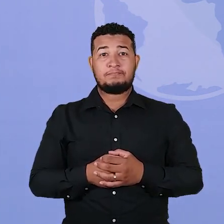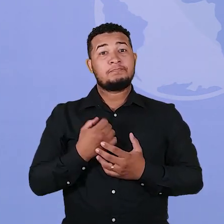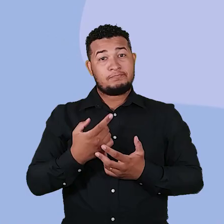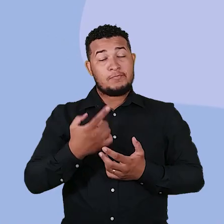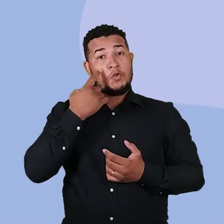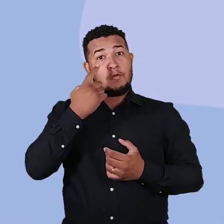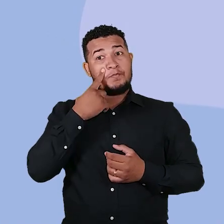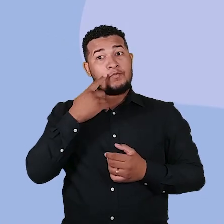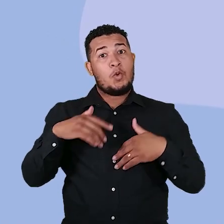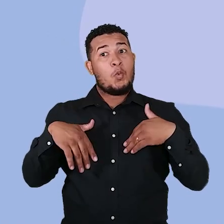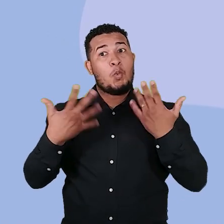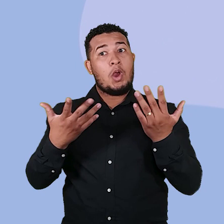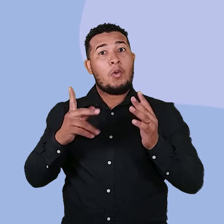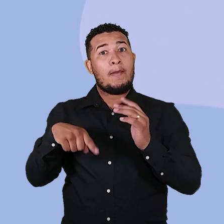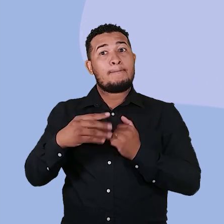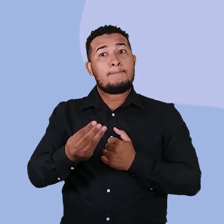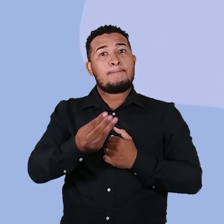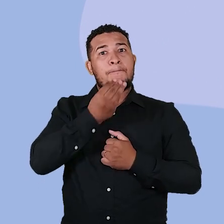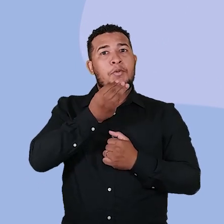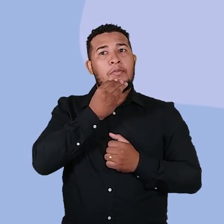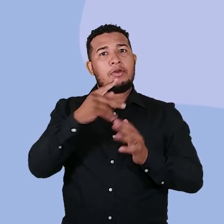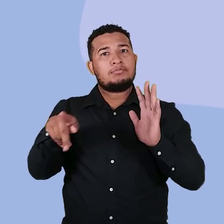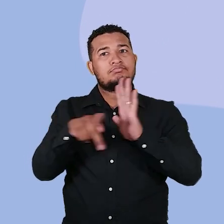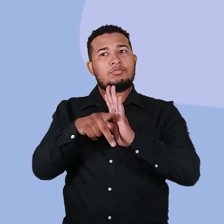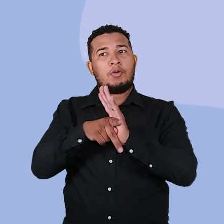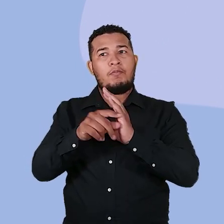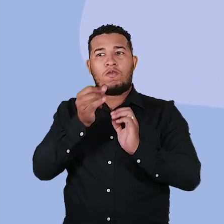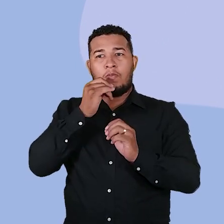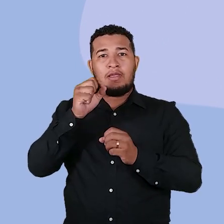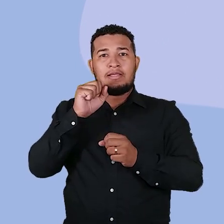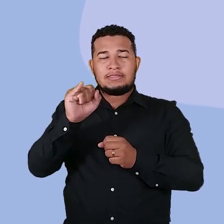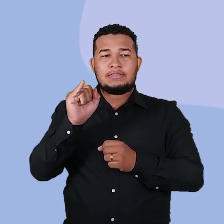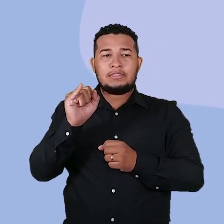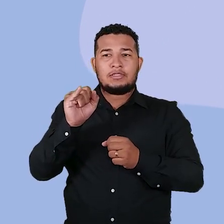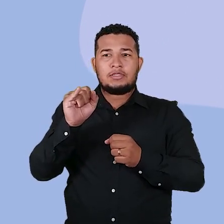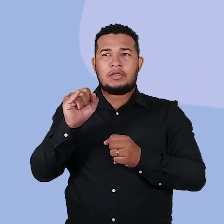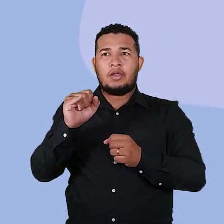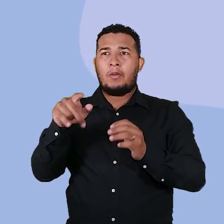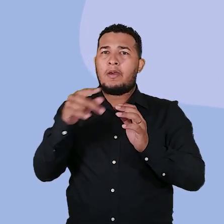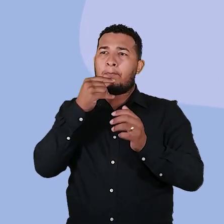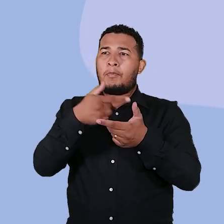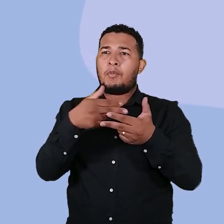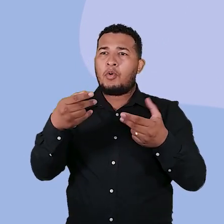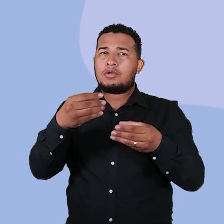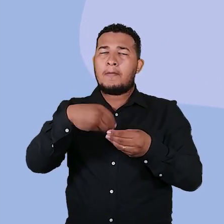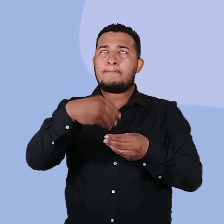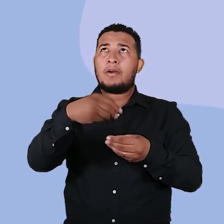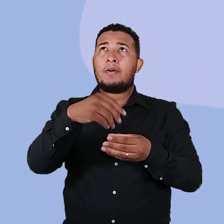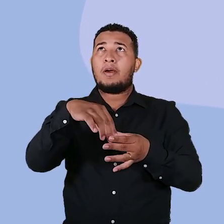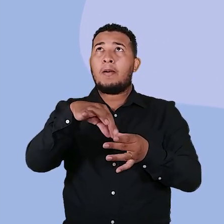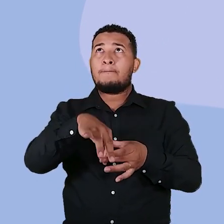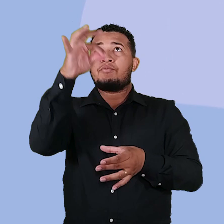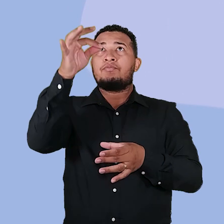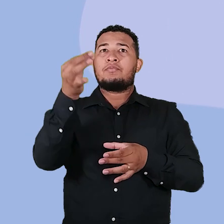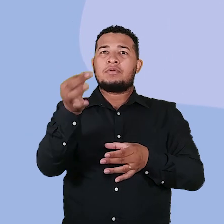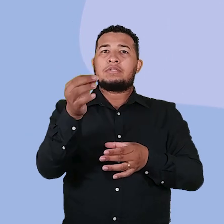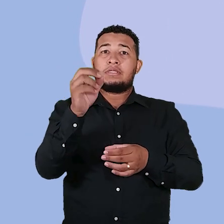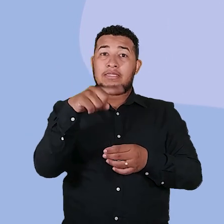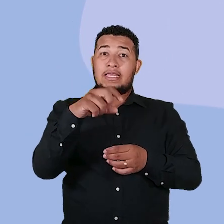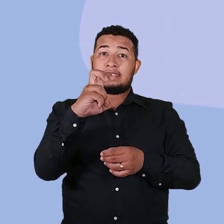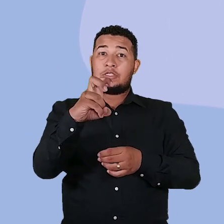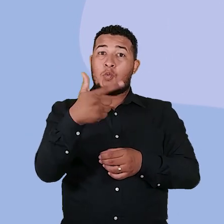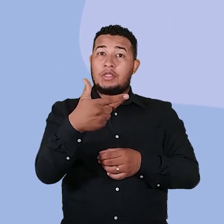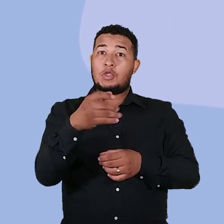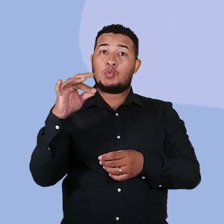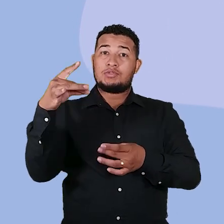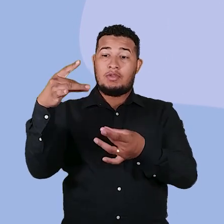olha só e qual é a probabilidade de ao retirar ao acaso uma carta